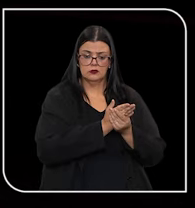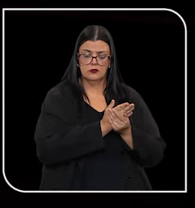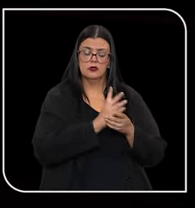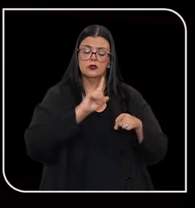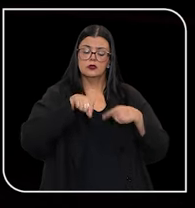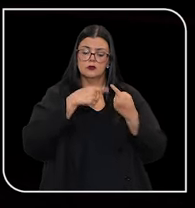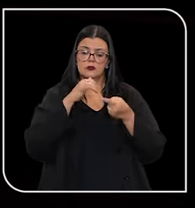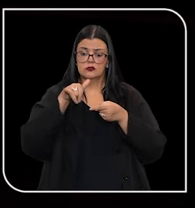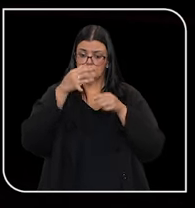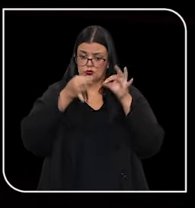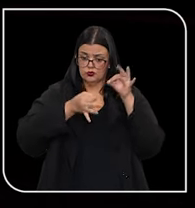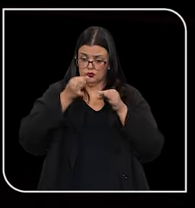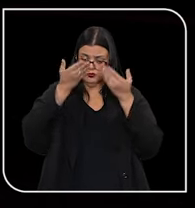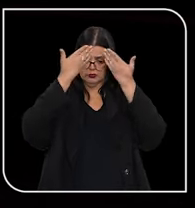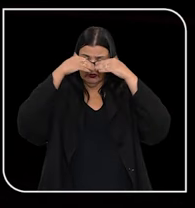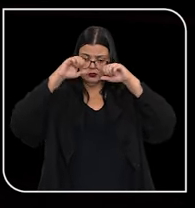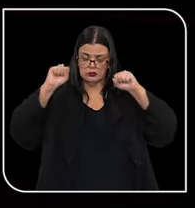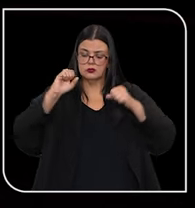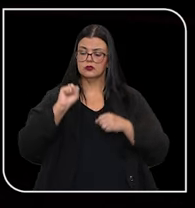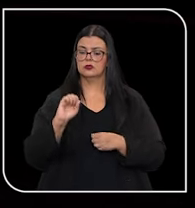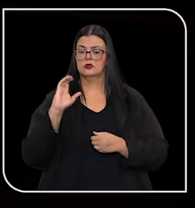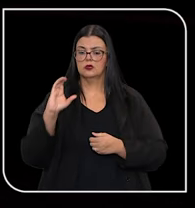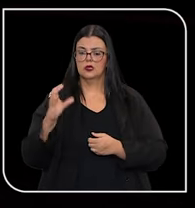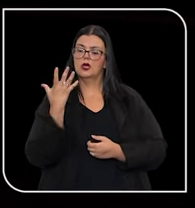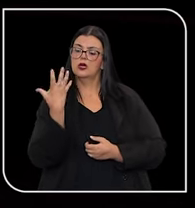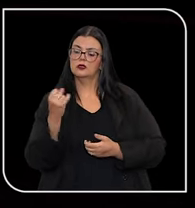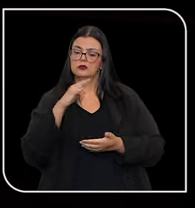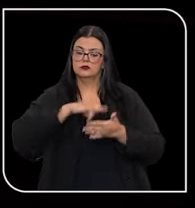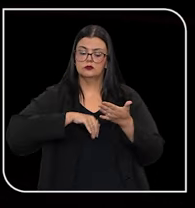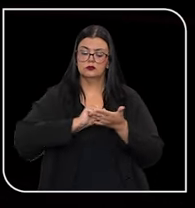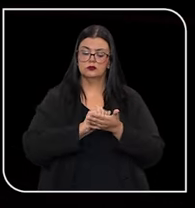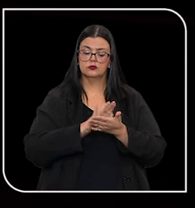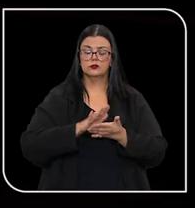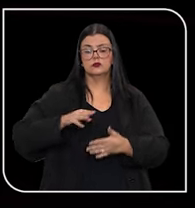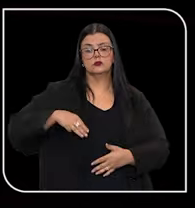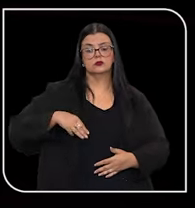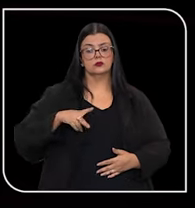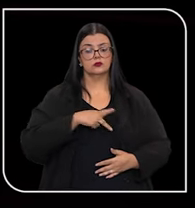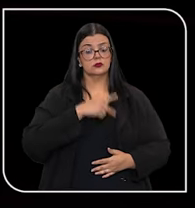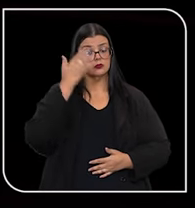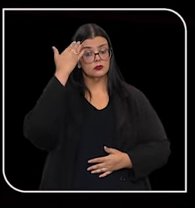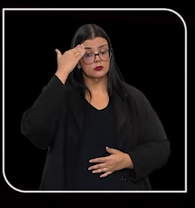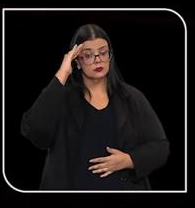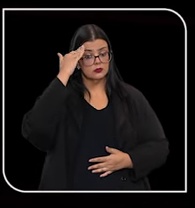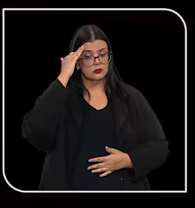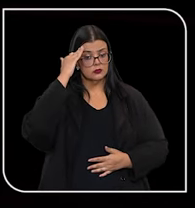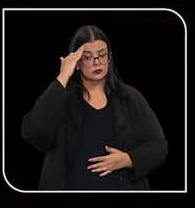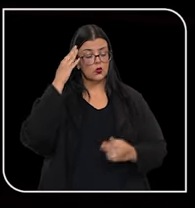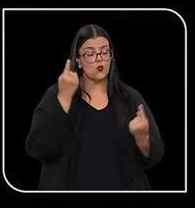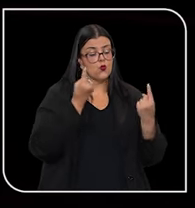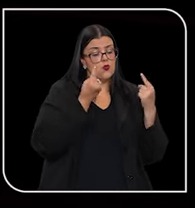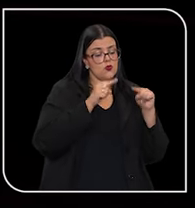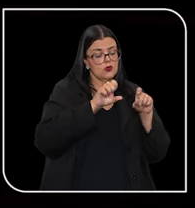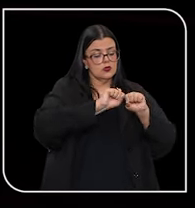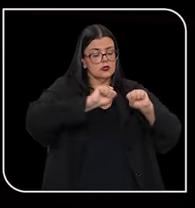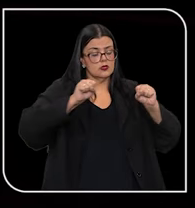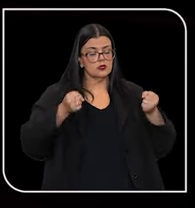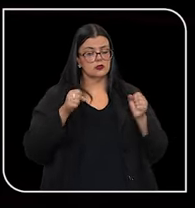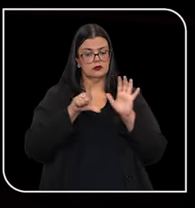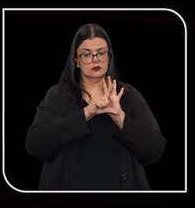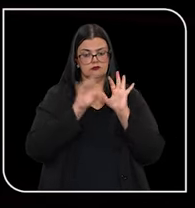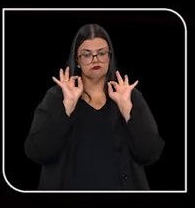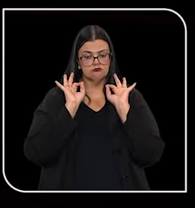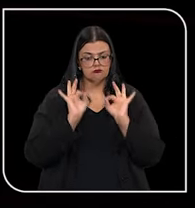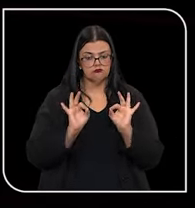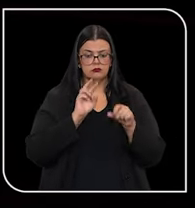extinto mas o Tribunal de Justiça de Santa Catarina acolheu a apelação do Ministério Público entendendo que a ofensa